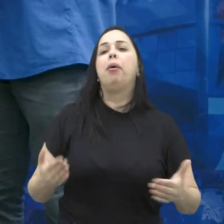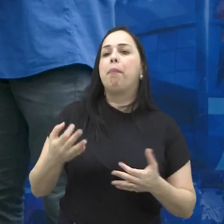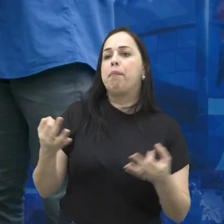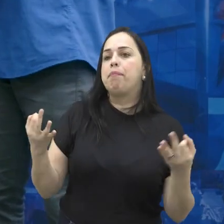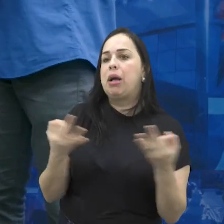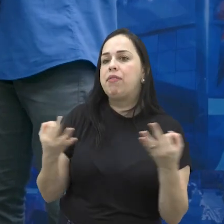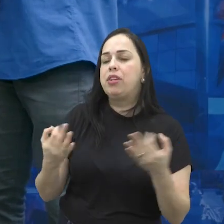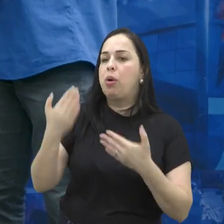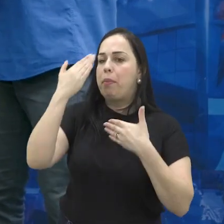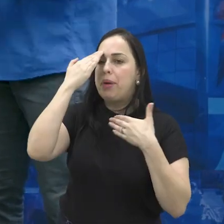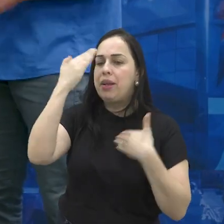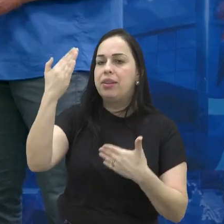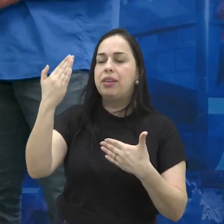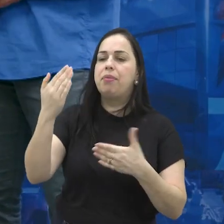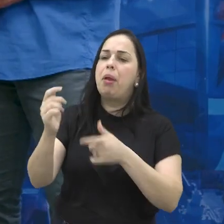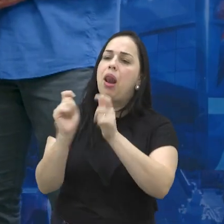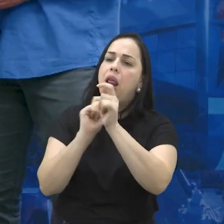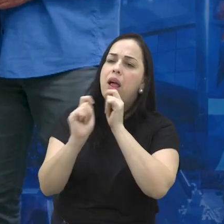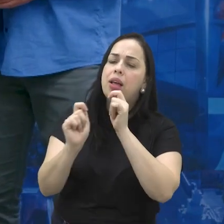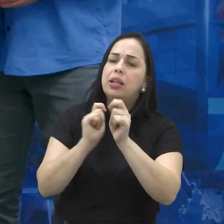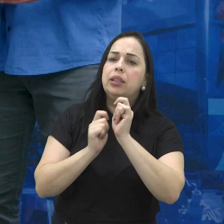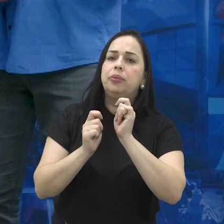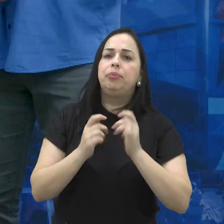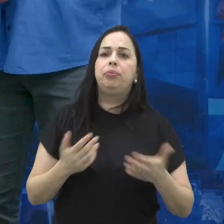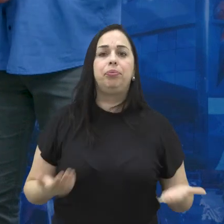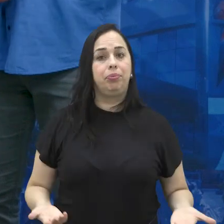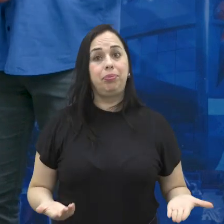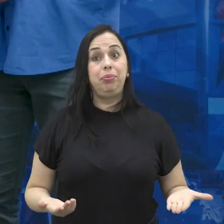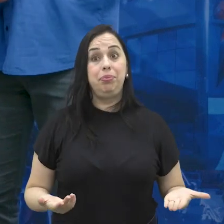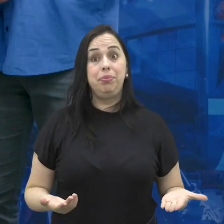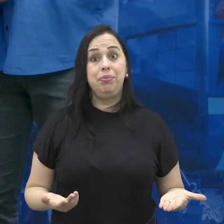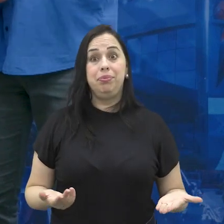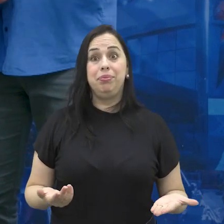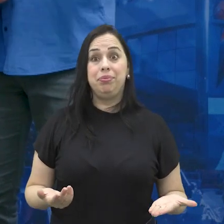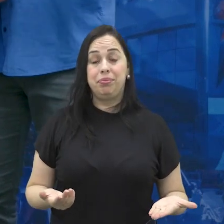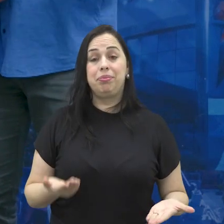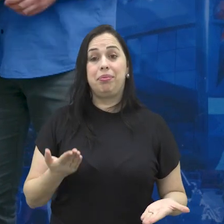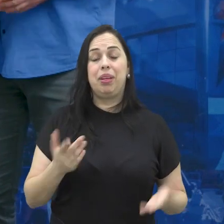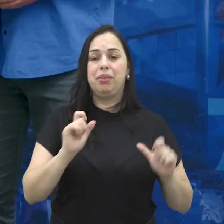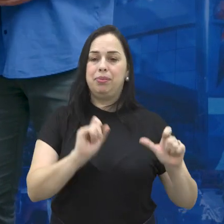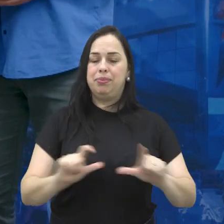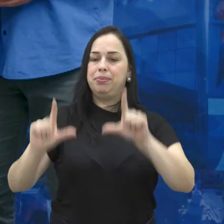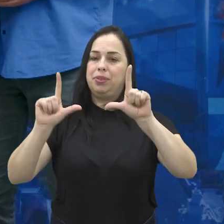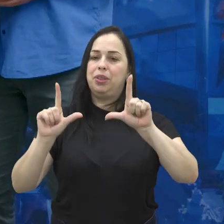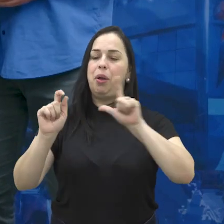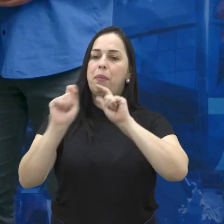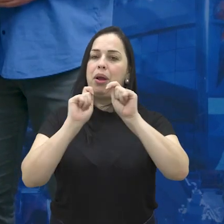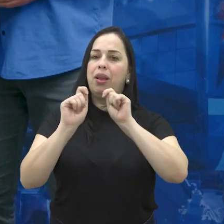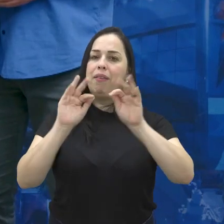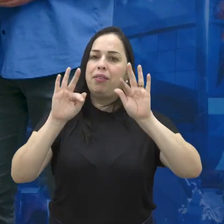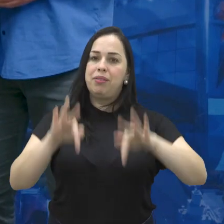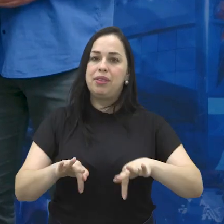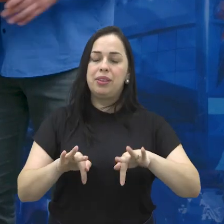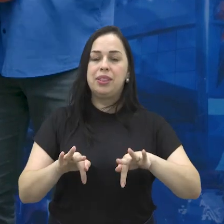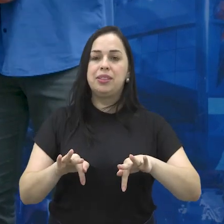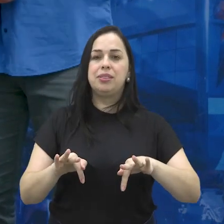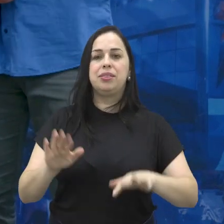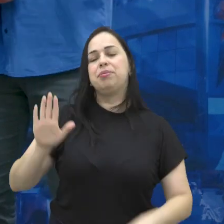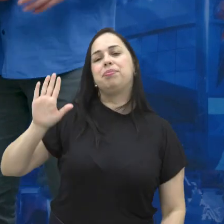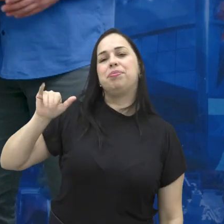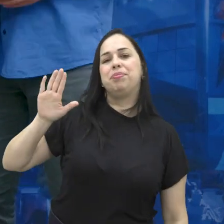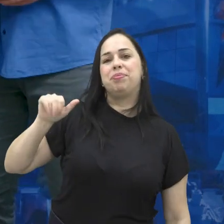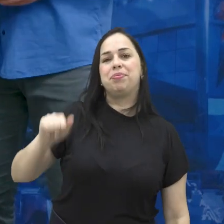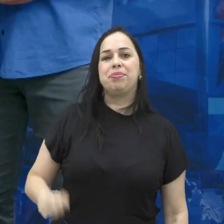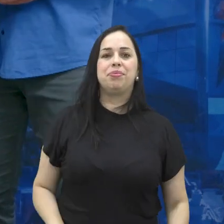obrigado, Vinícius. Eu agradeço, Paulo, pela entrevista. Então é isso, pessoal. O Boletim Entrevista de hoje fica por aqui. Até